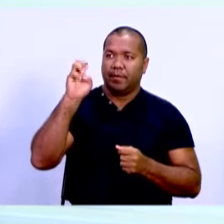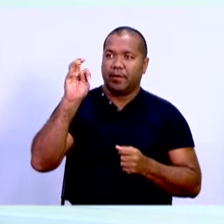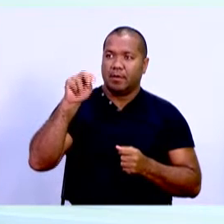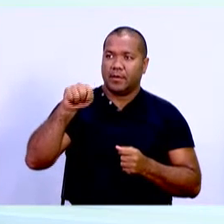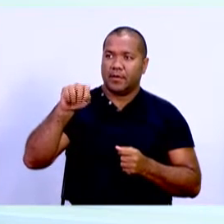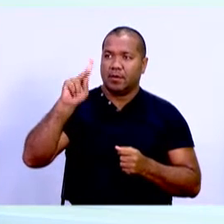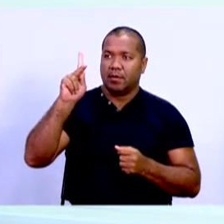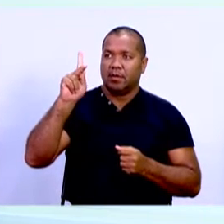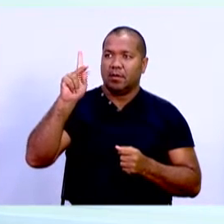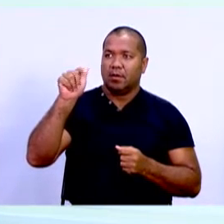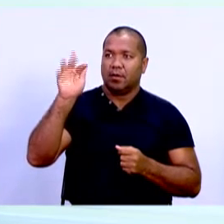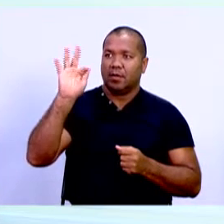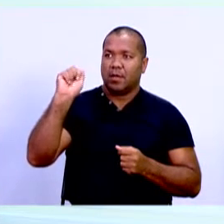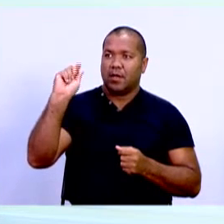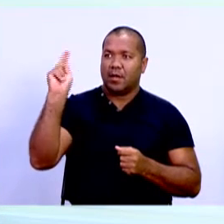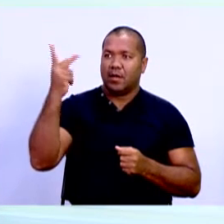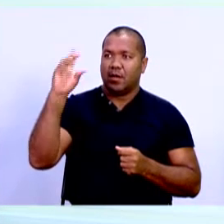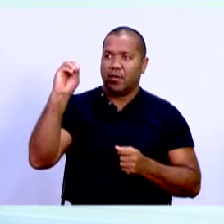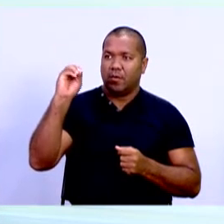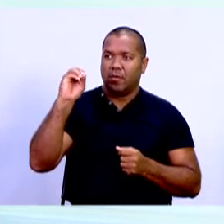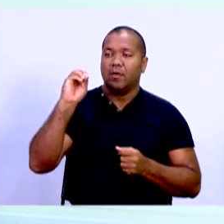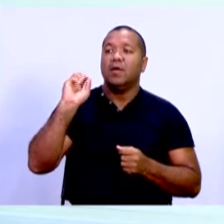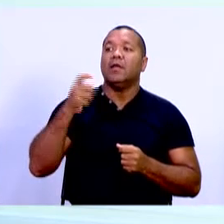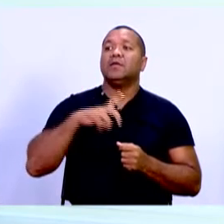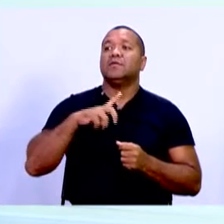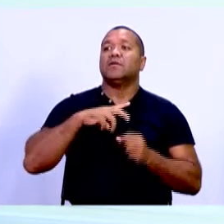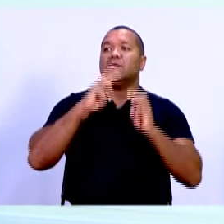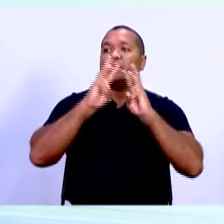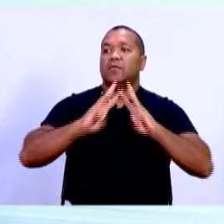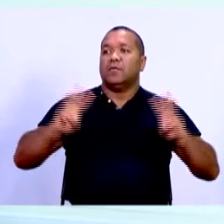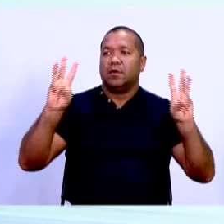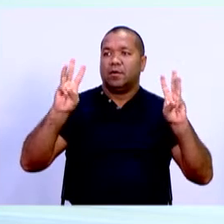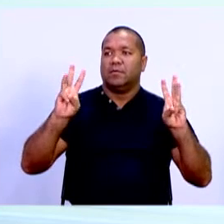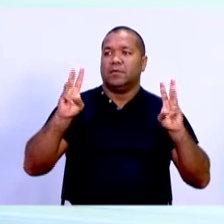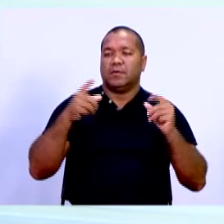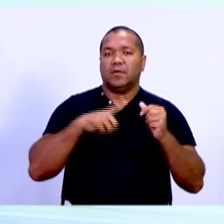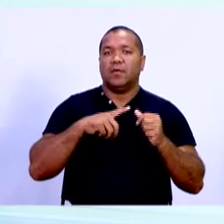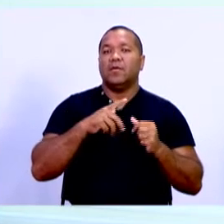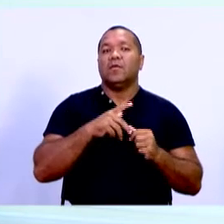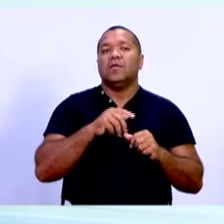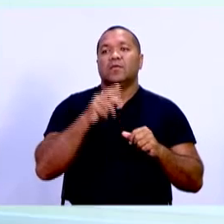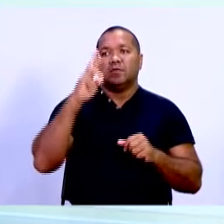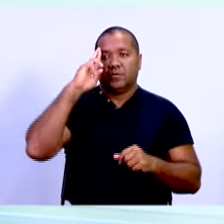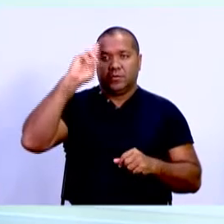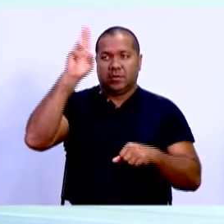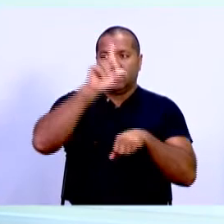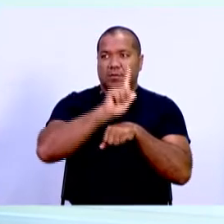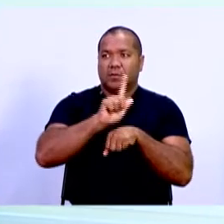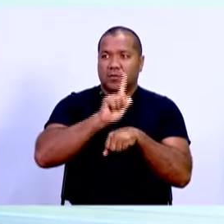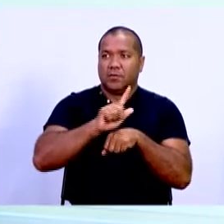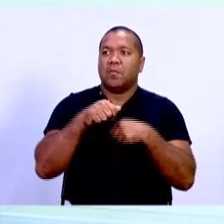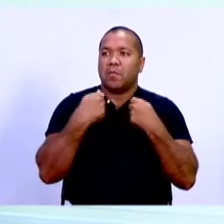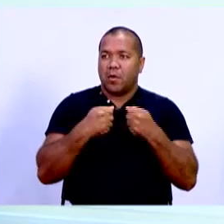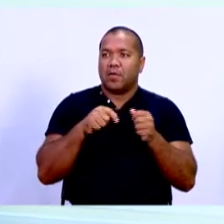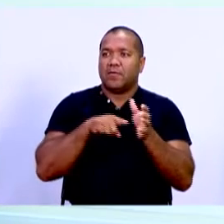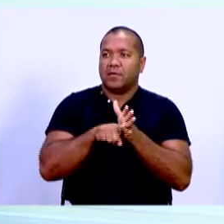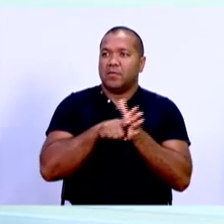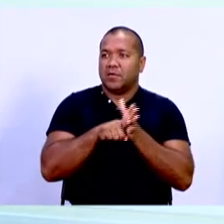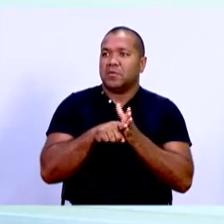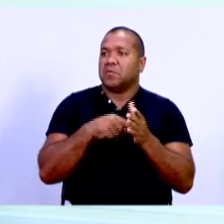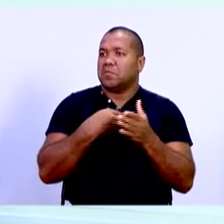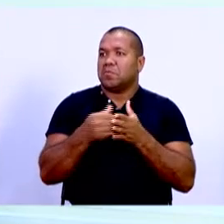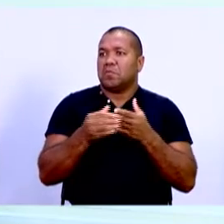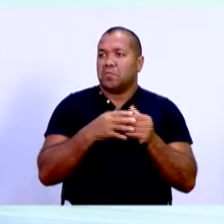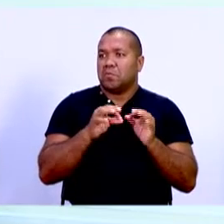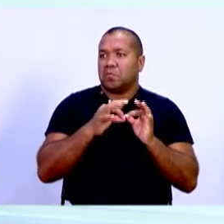painéis, eles são web. Então, os gestores podem acessar qualquer painel de